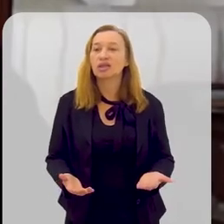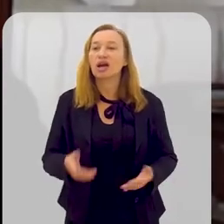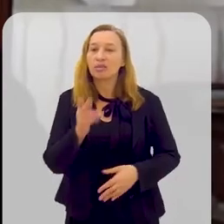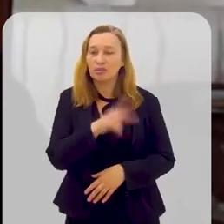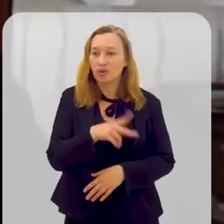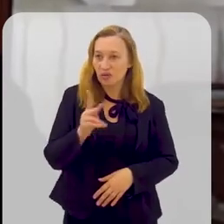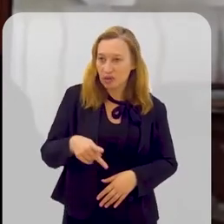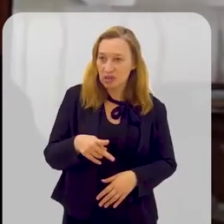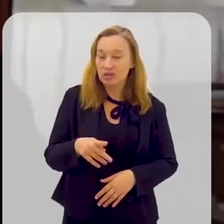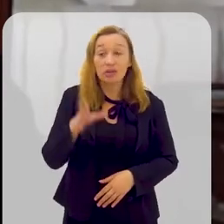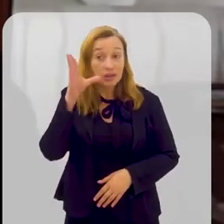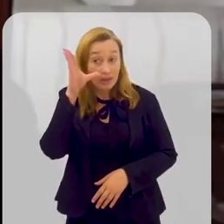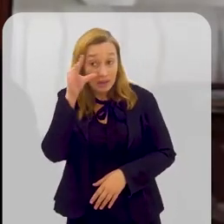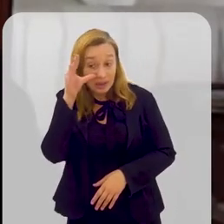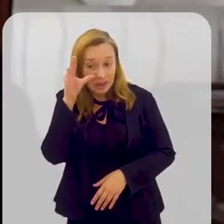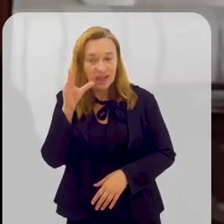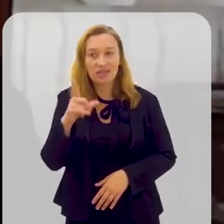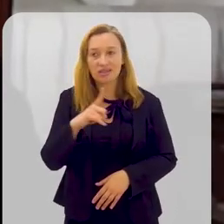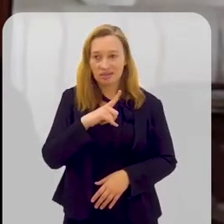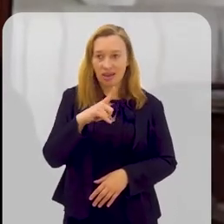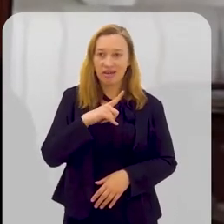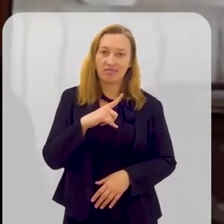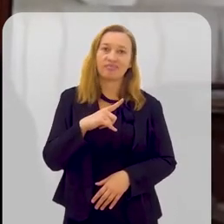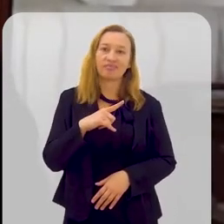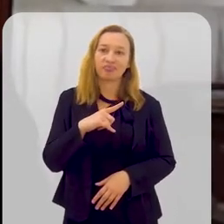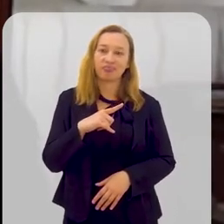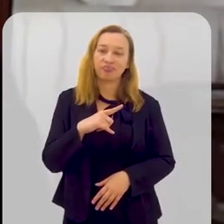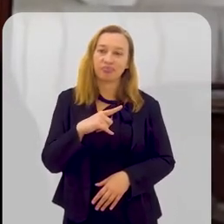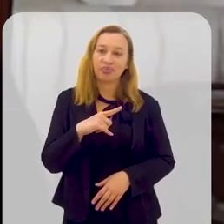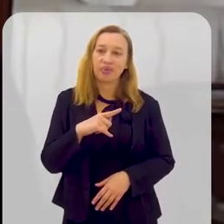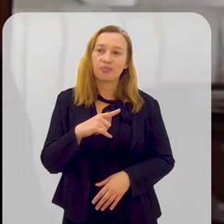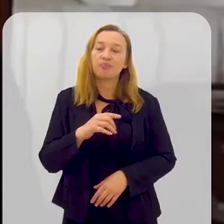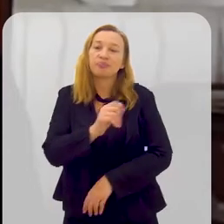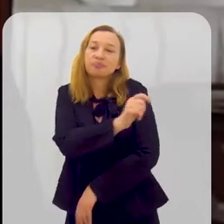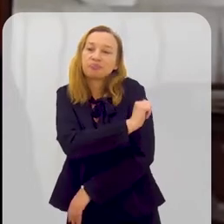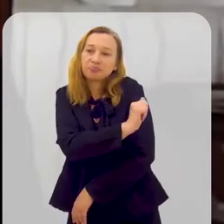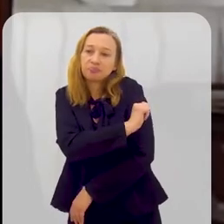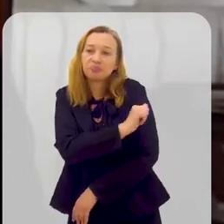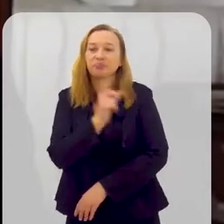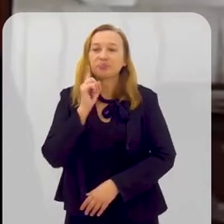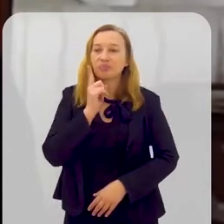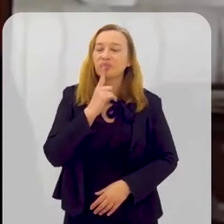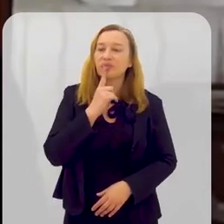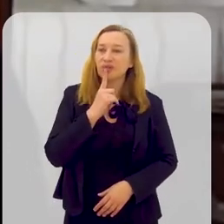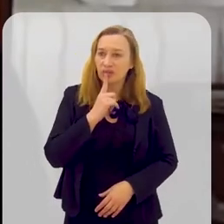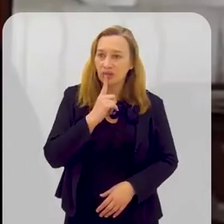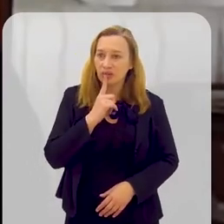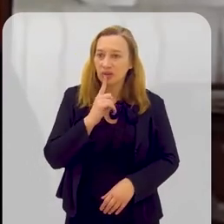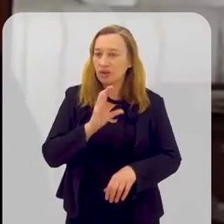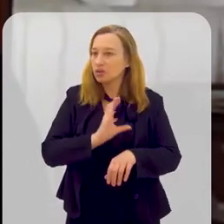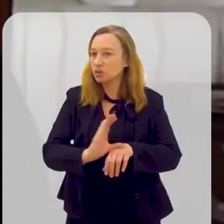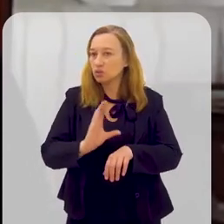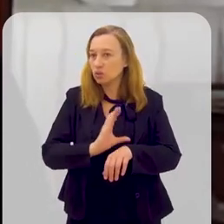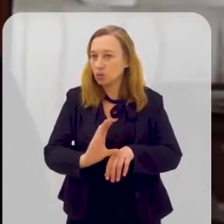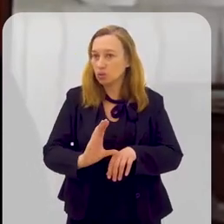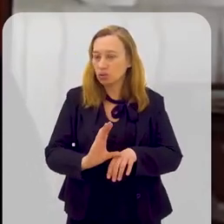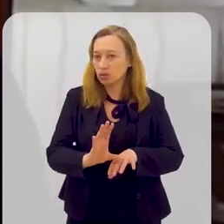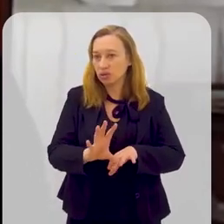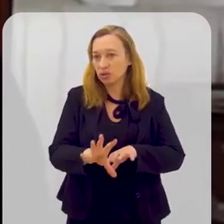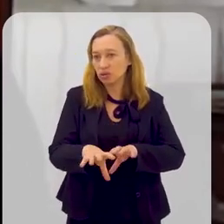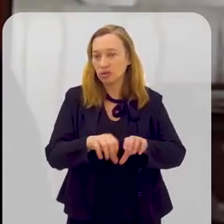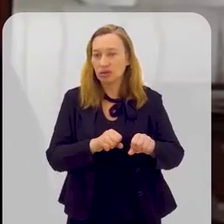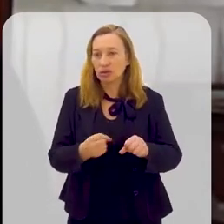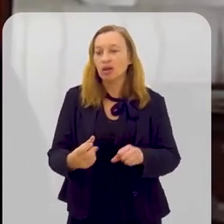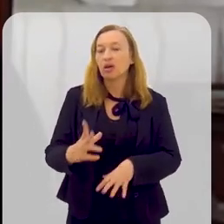sem dúvida que a professora interessada se ela tiver aluno e surdos Quantos cursos